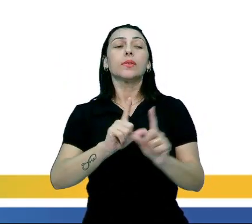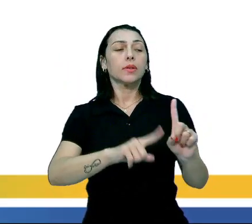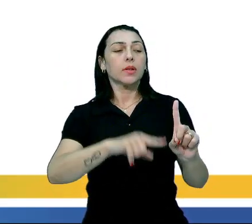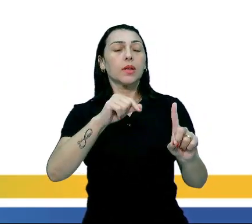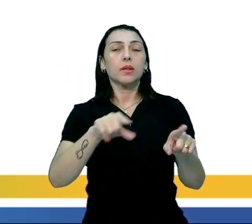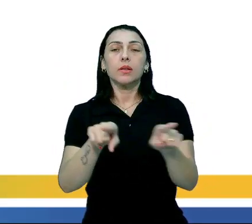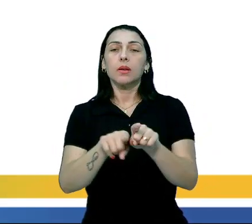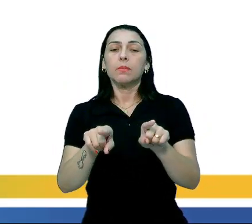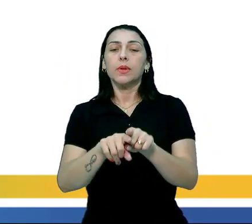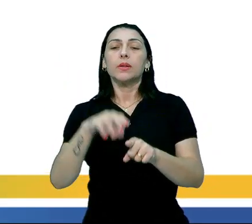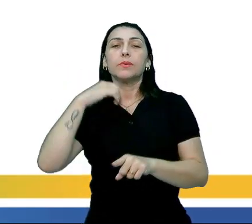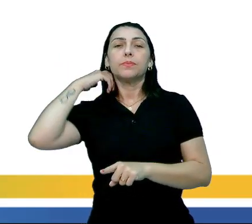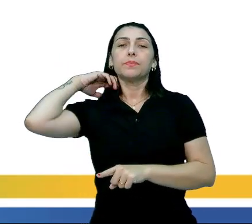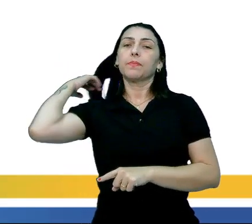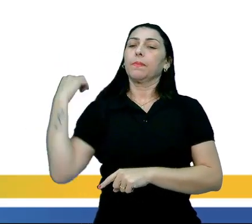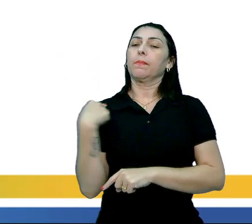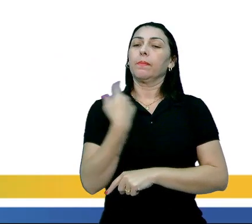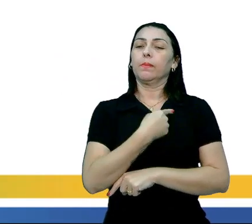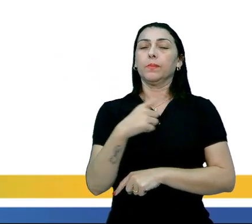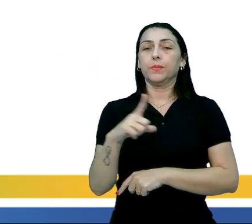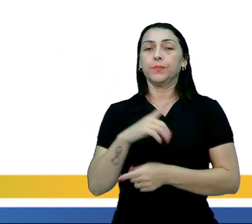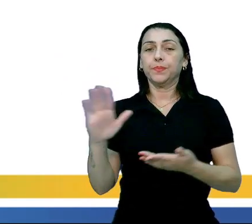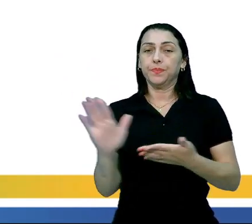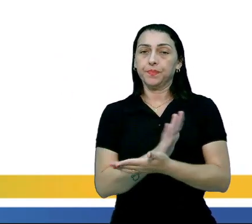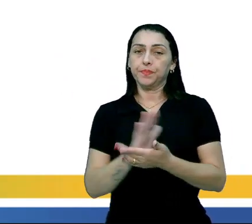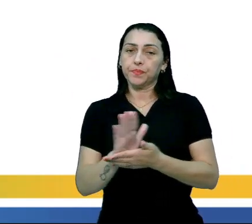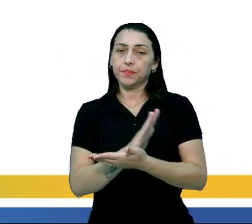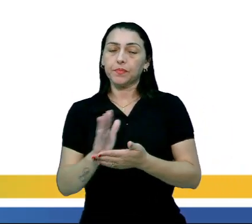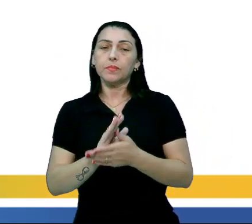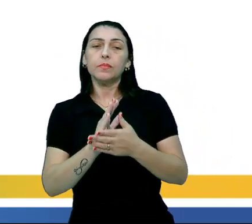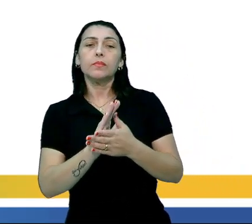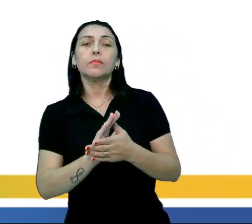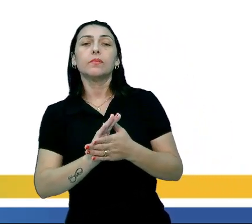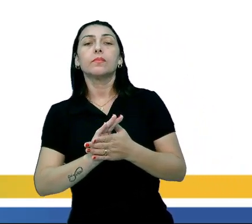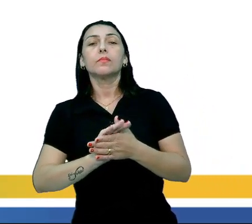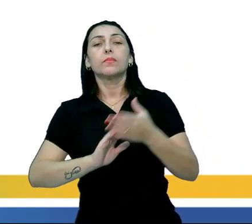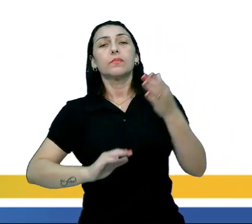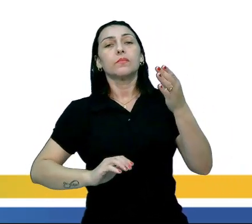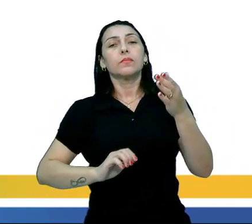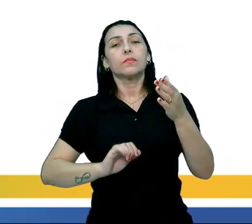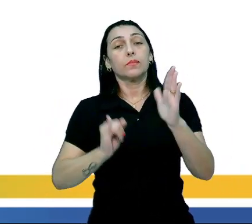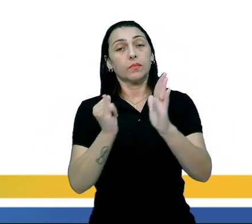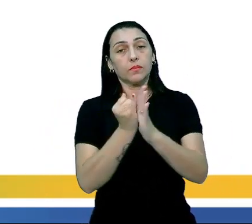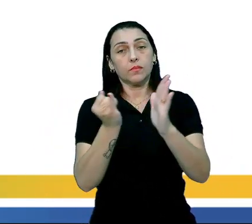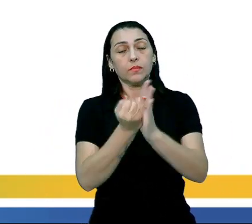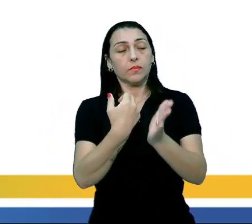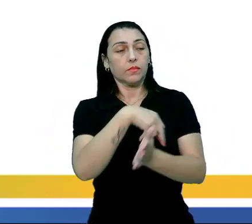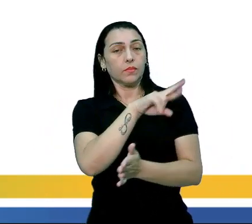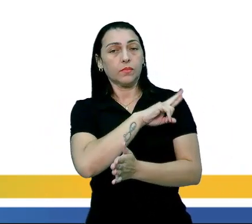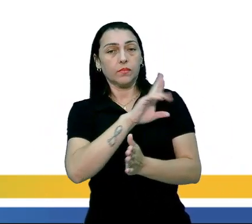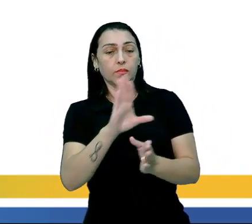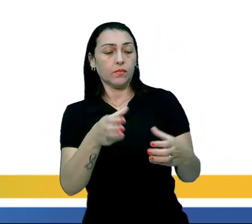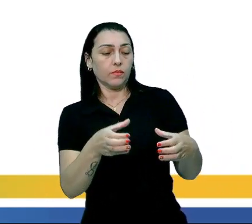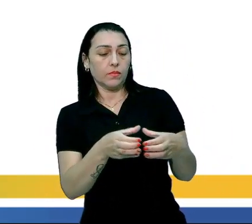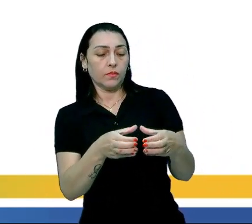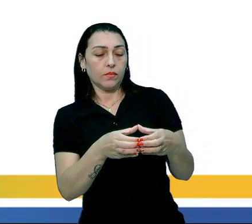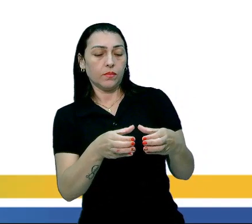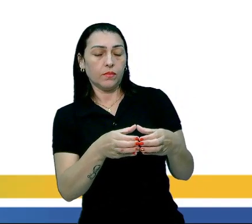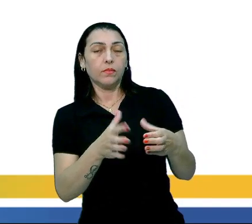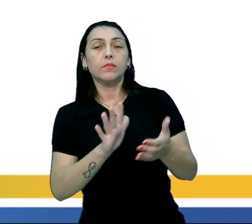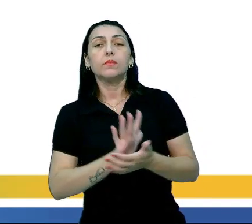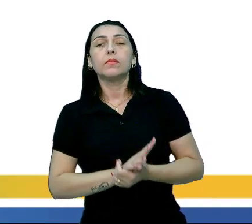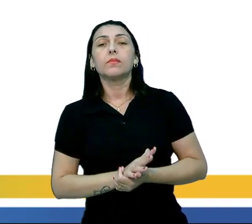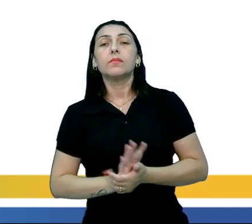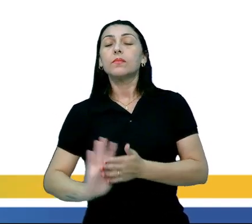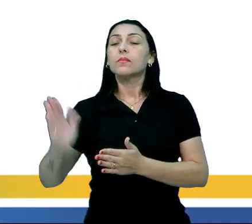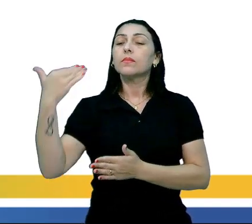clientes. Nós temos aí alguns órgãos que são responsáveis, por toda essa classe, que são a classe